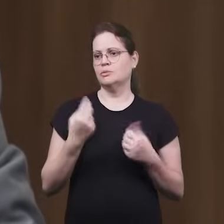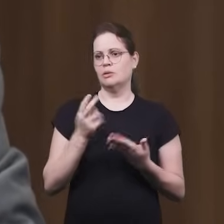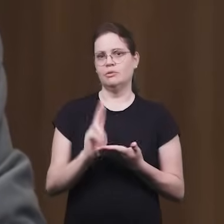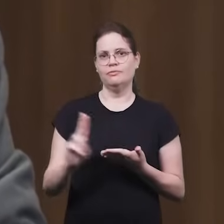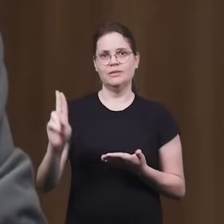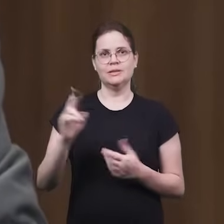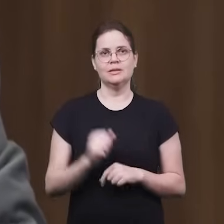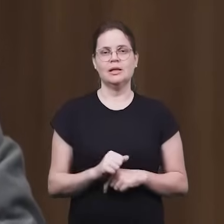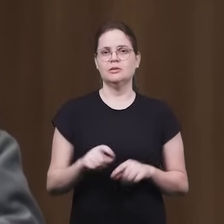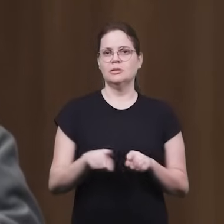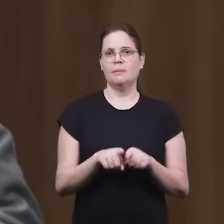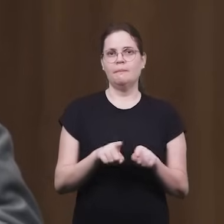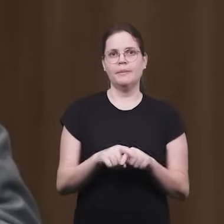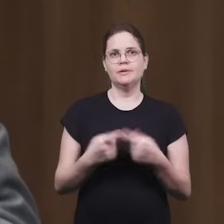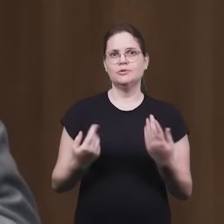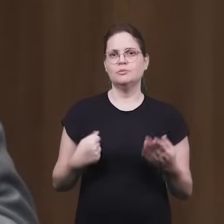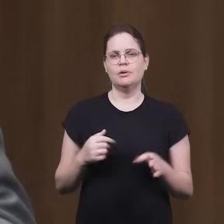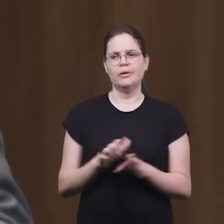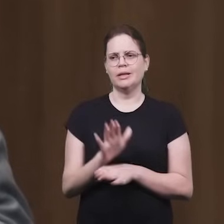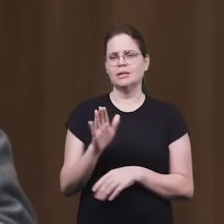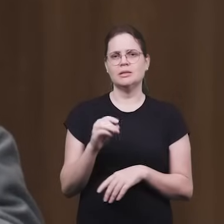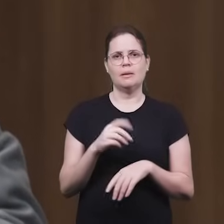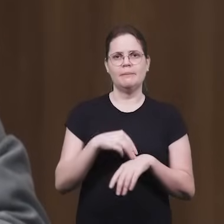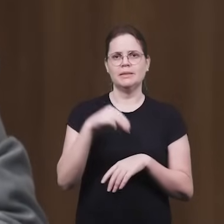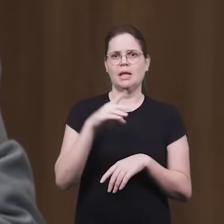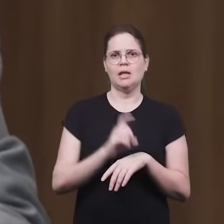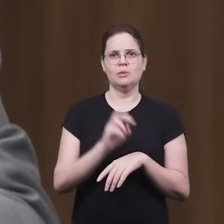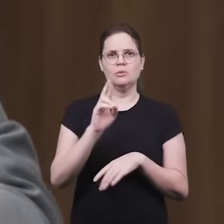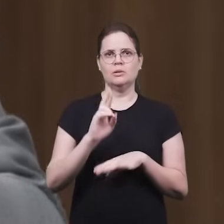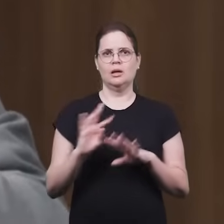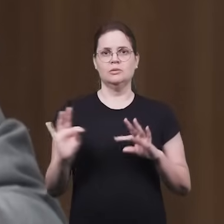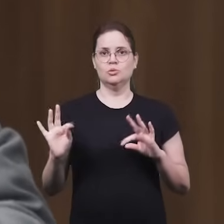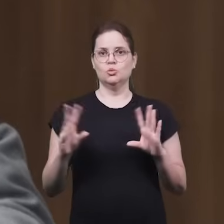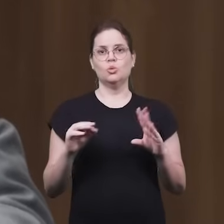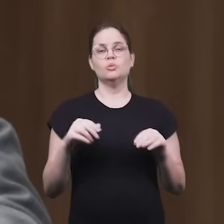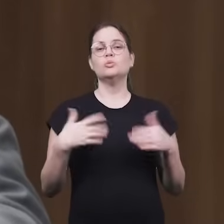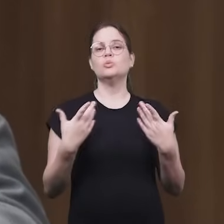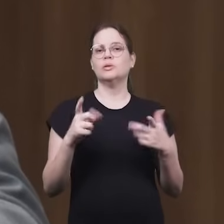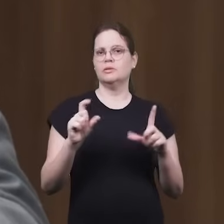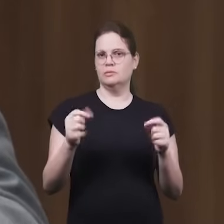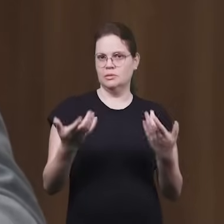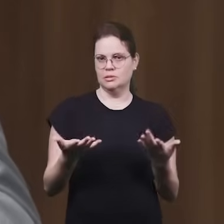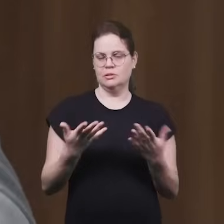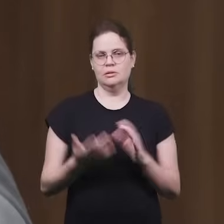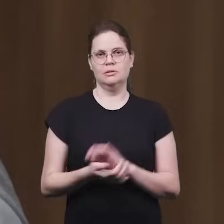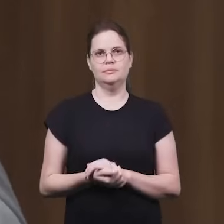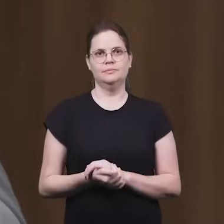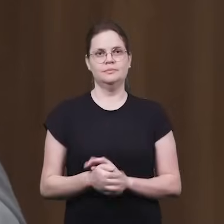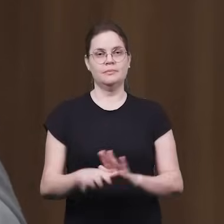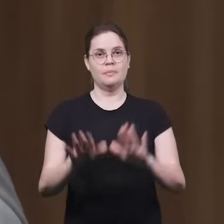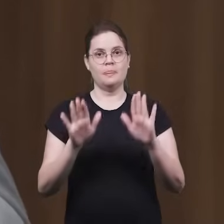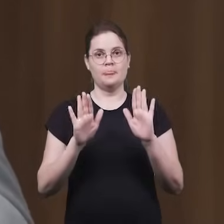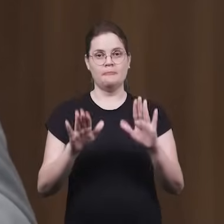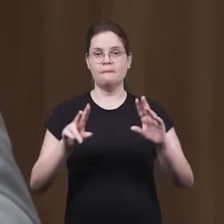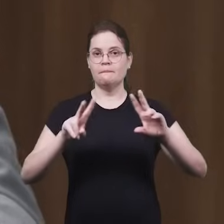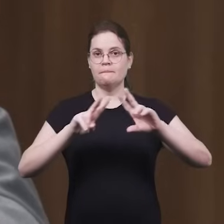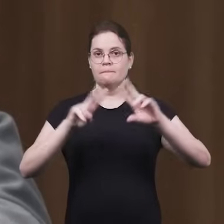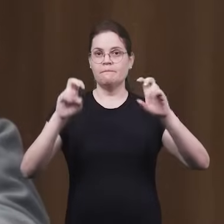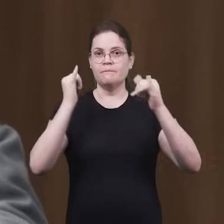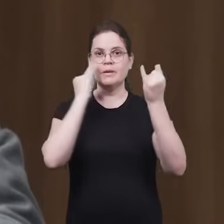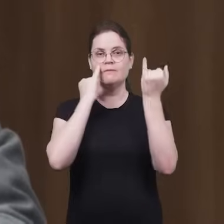certificado de uma pós-graduação, de um mestrado, de um doutorado, enfim, depende de onde você quer chegar. Mas, do ponto de vista